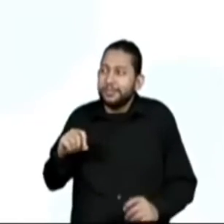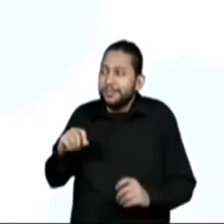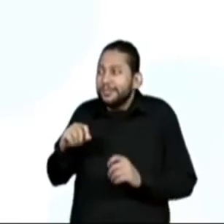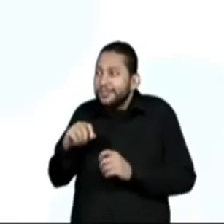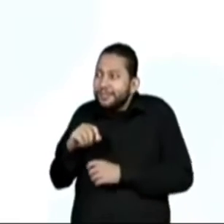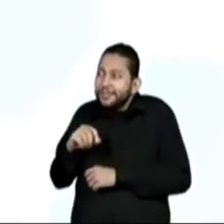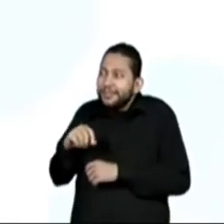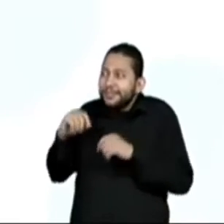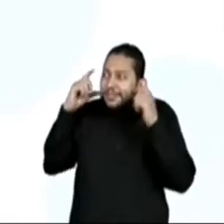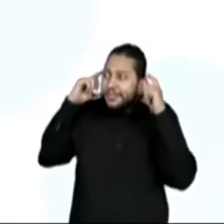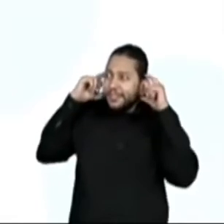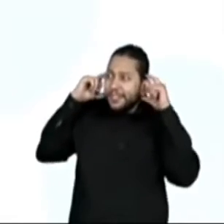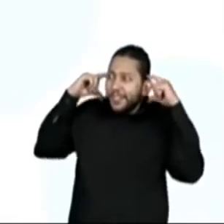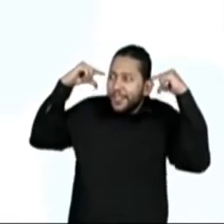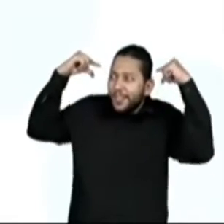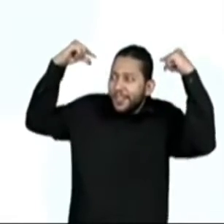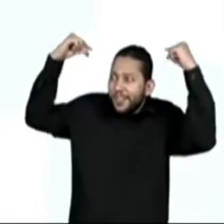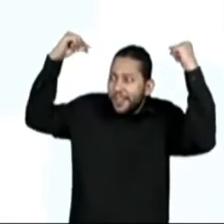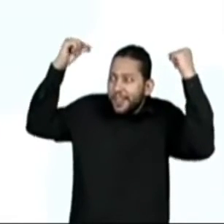vovó?